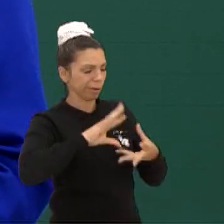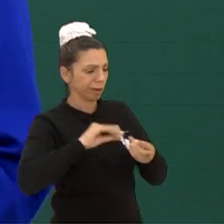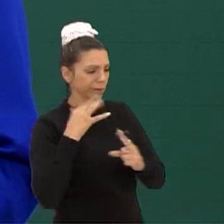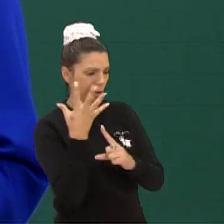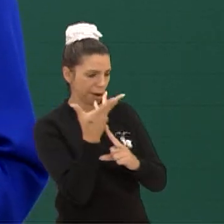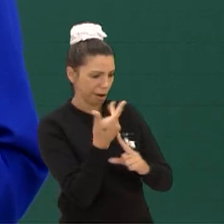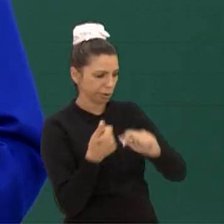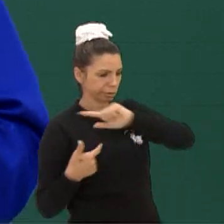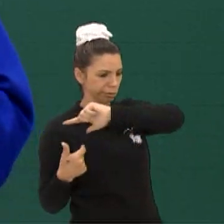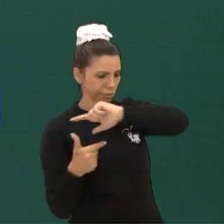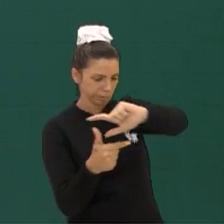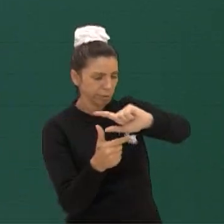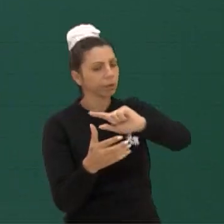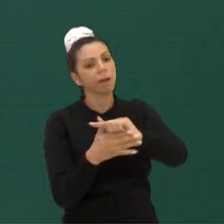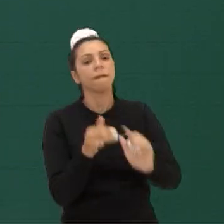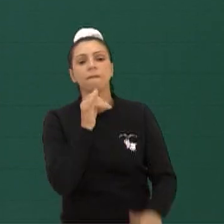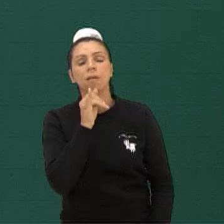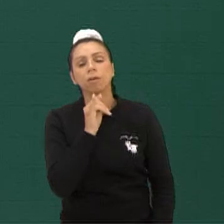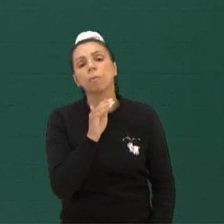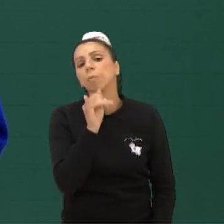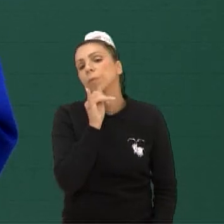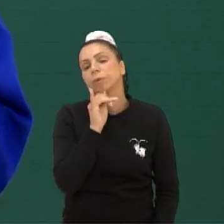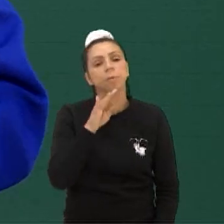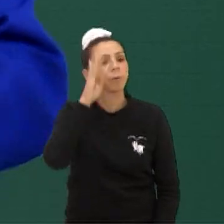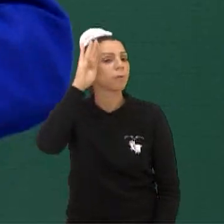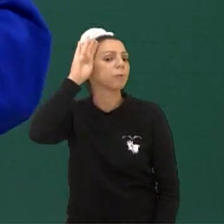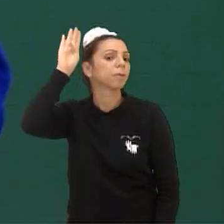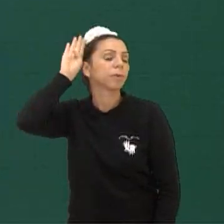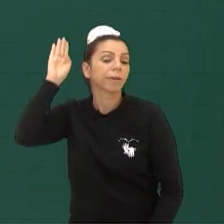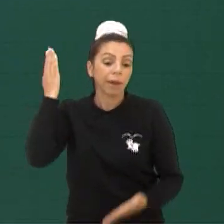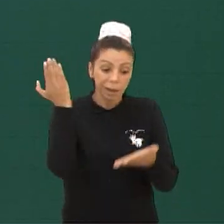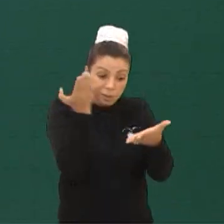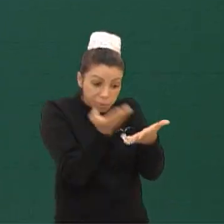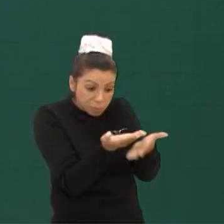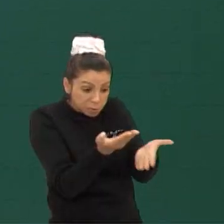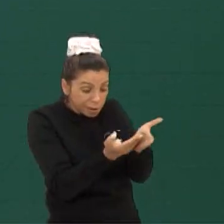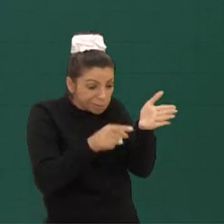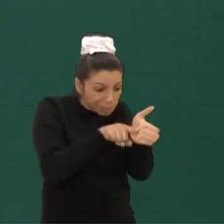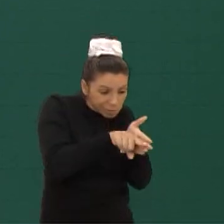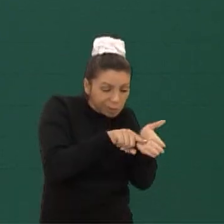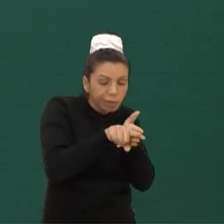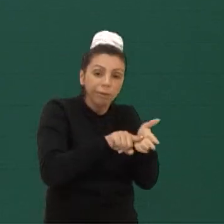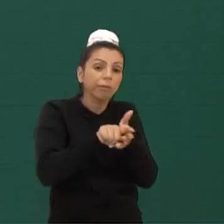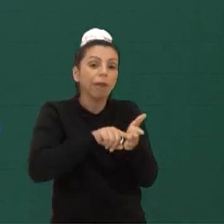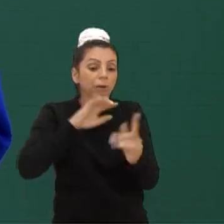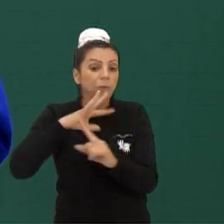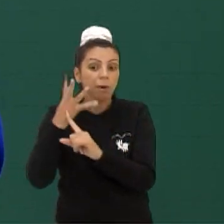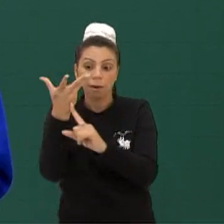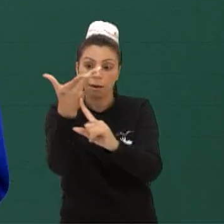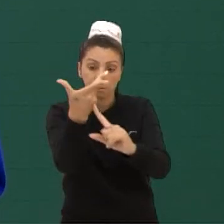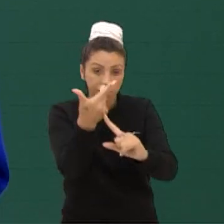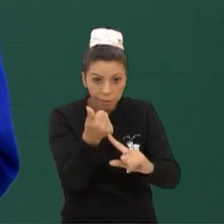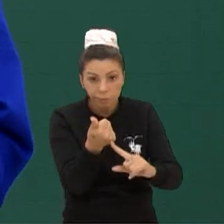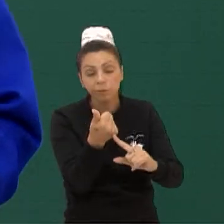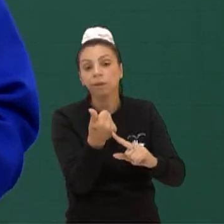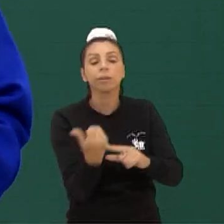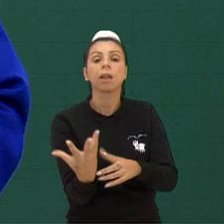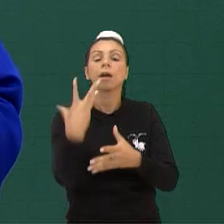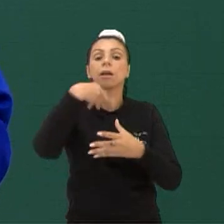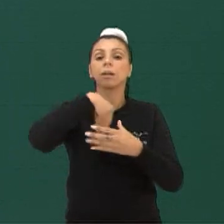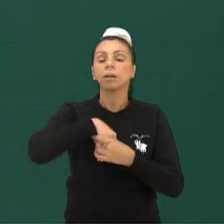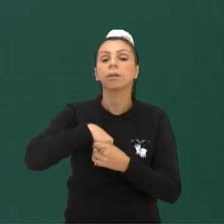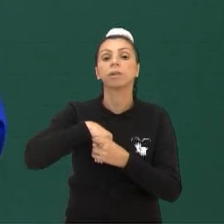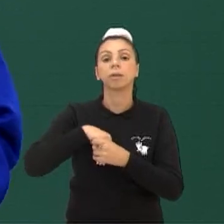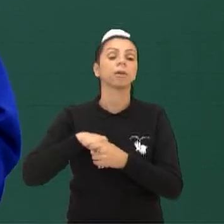tradicional, a gente está falando da academia, a gente está falando que é estudado enquanto arte, muito enraizado na cultura